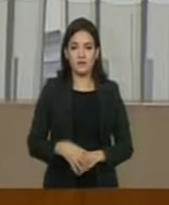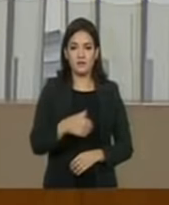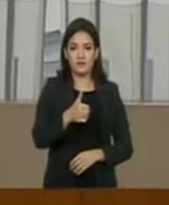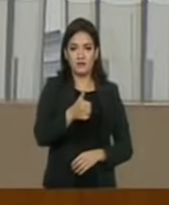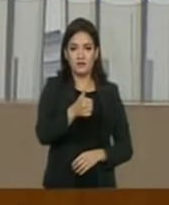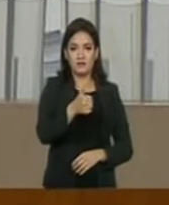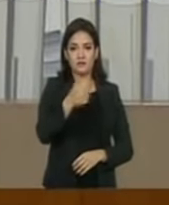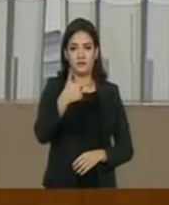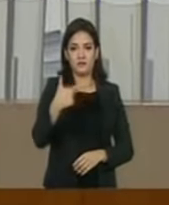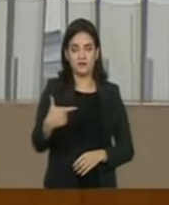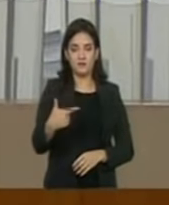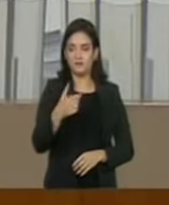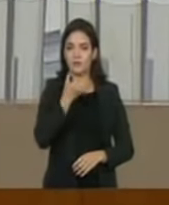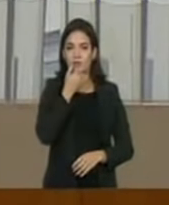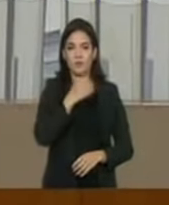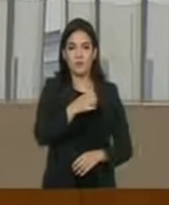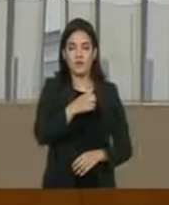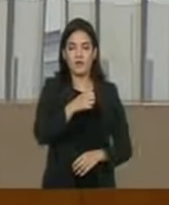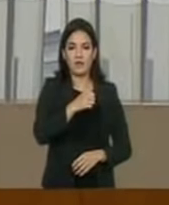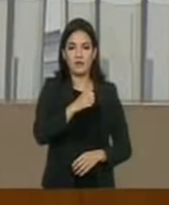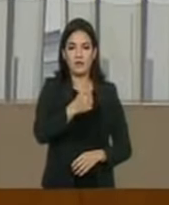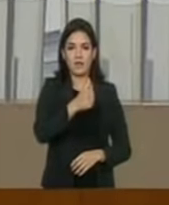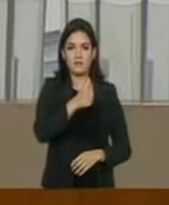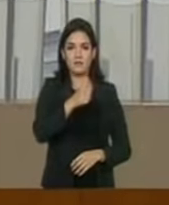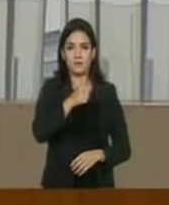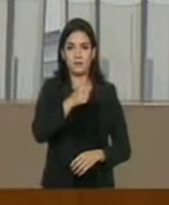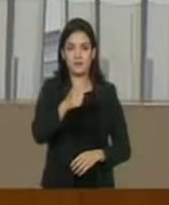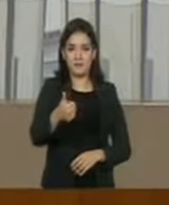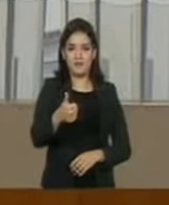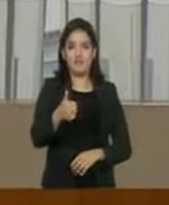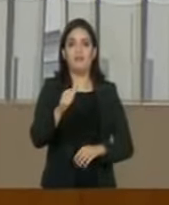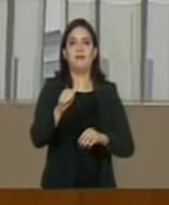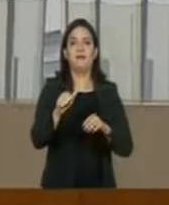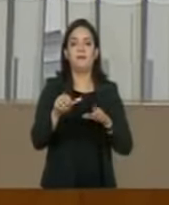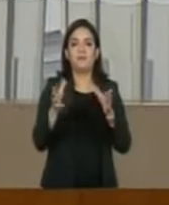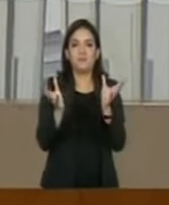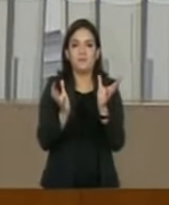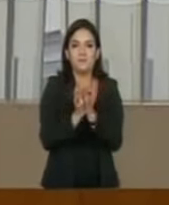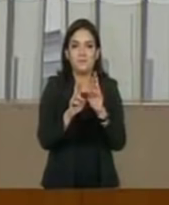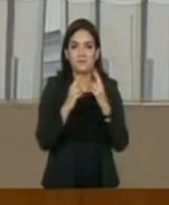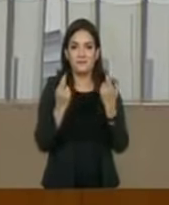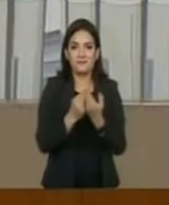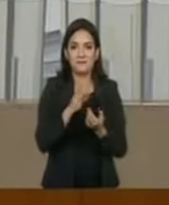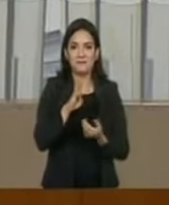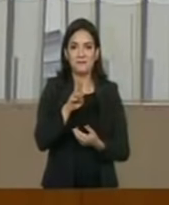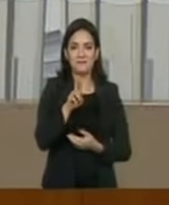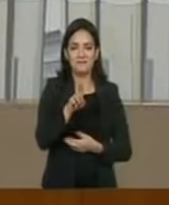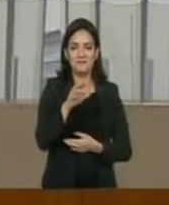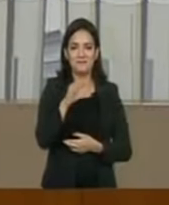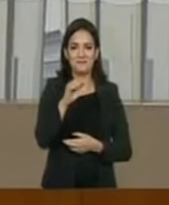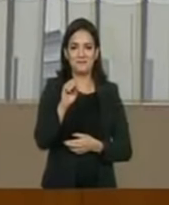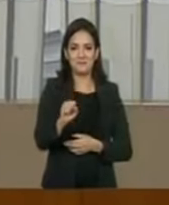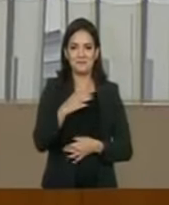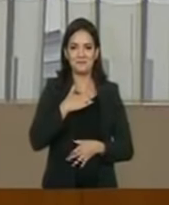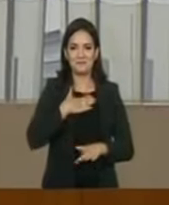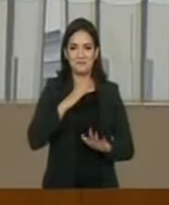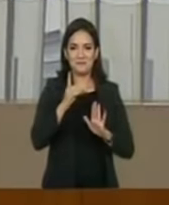será realizado dias 13 e 14 de novembro o meio do decreto